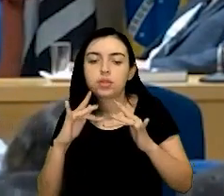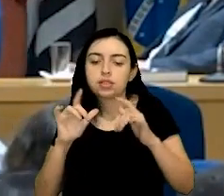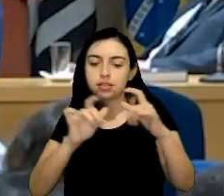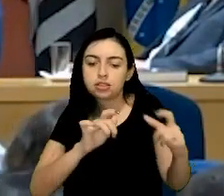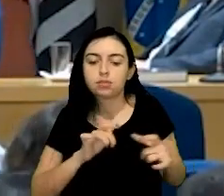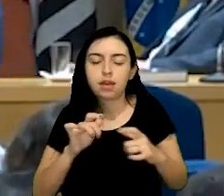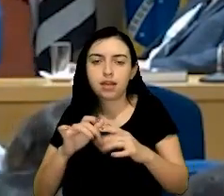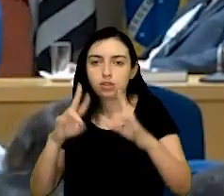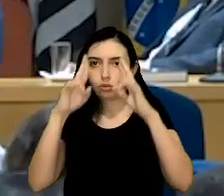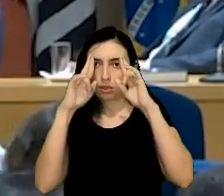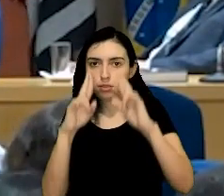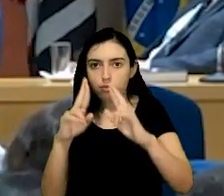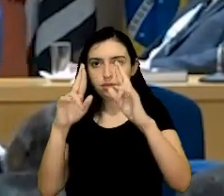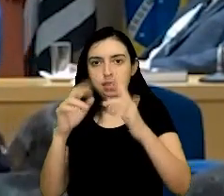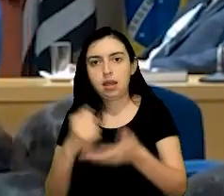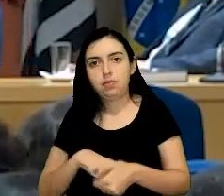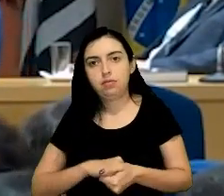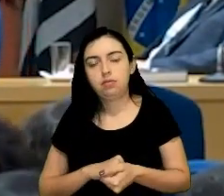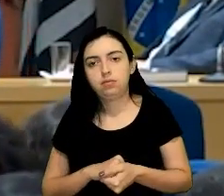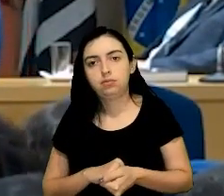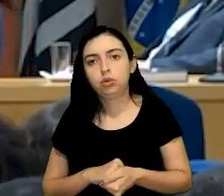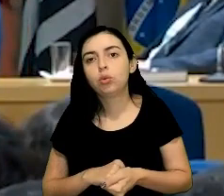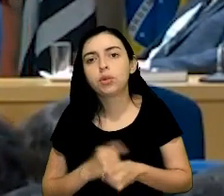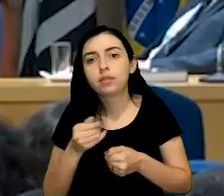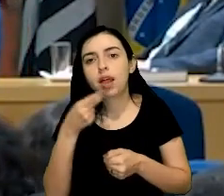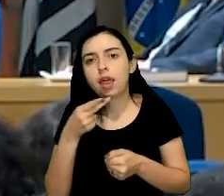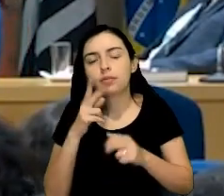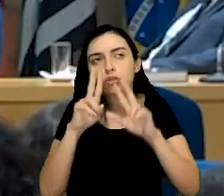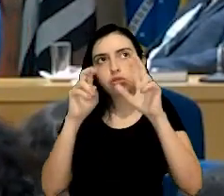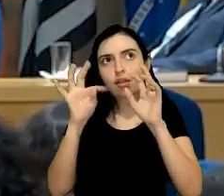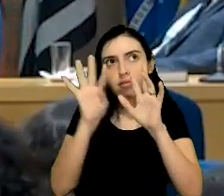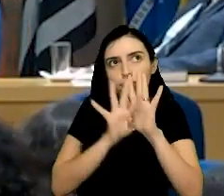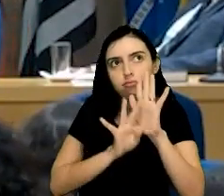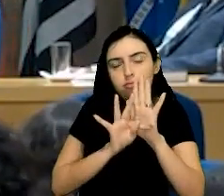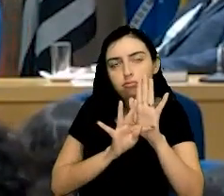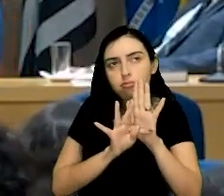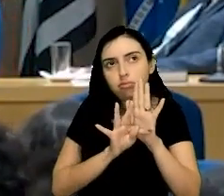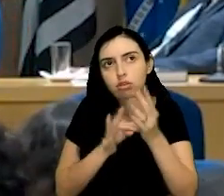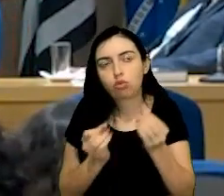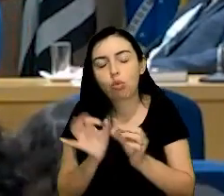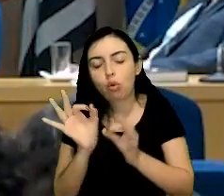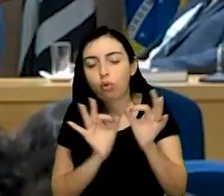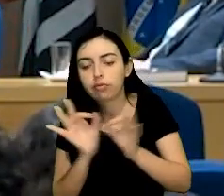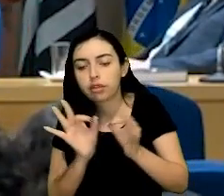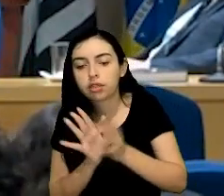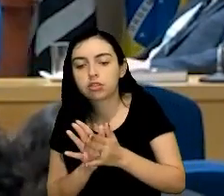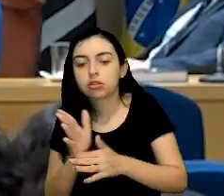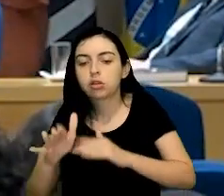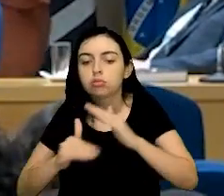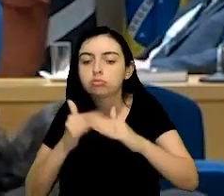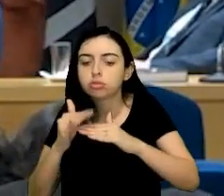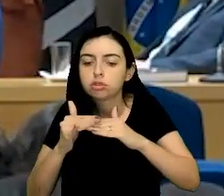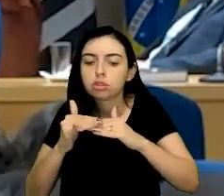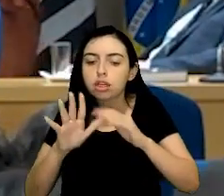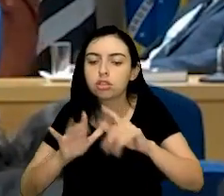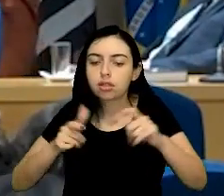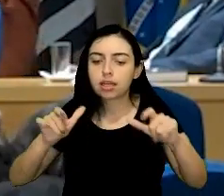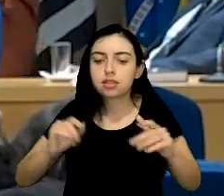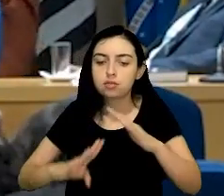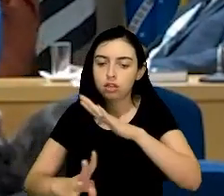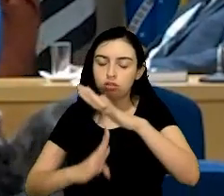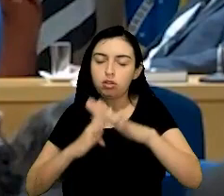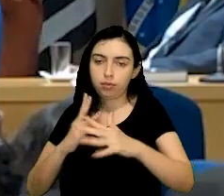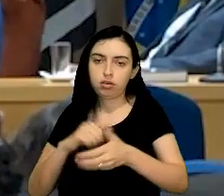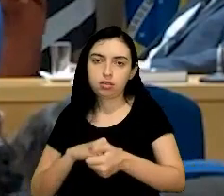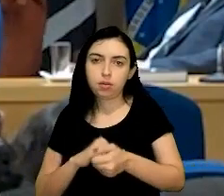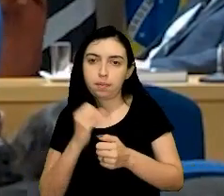para o que nós chamamos, teoricamente, da governança desses fluxos migratórios. Tá? Bom, no caso de São